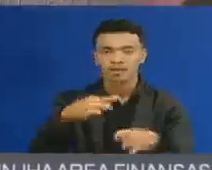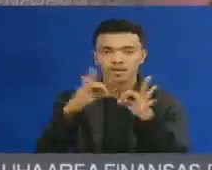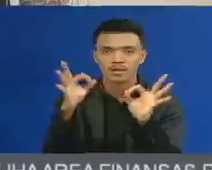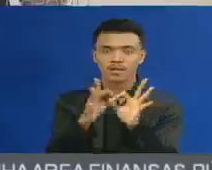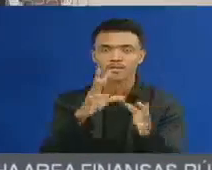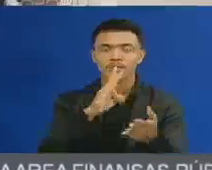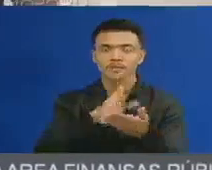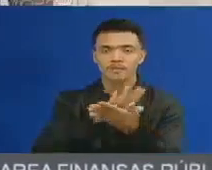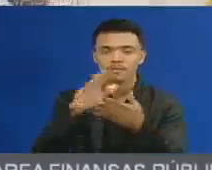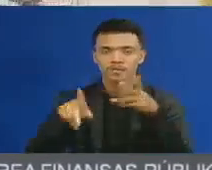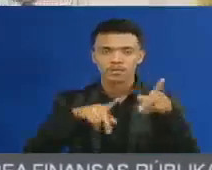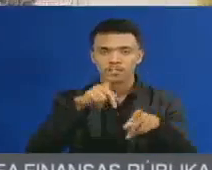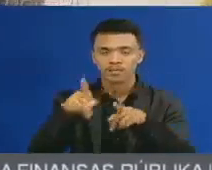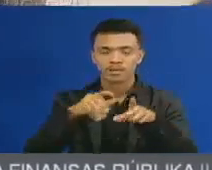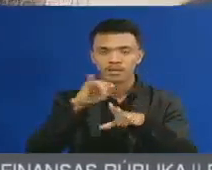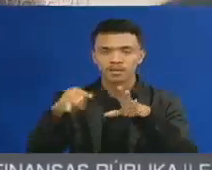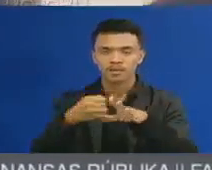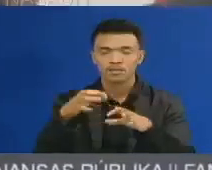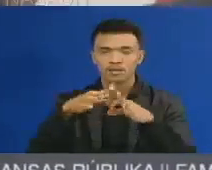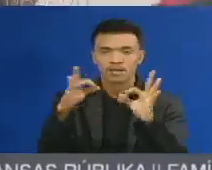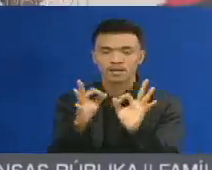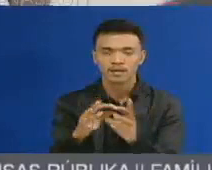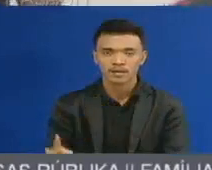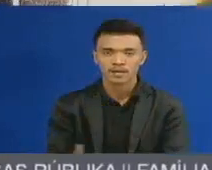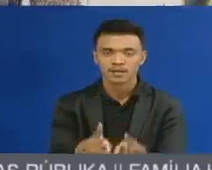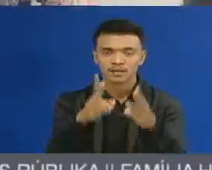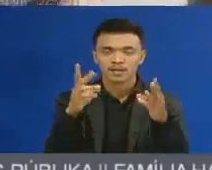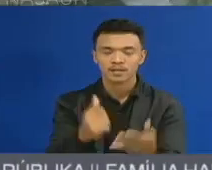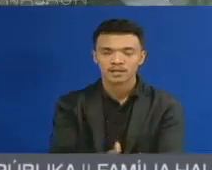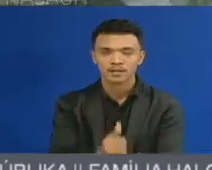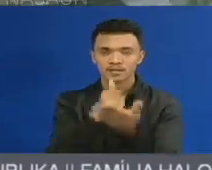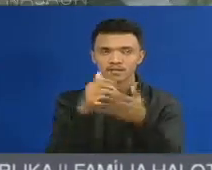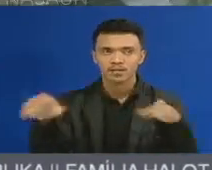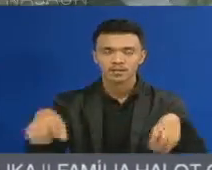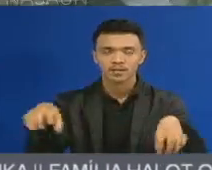comunidade, inclui a de estrada, no facilidade e a unidade de apoio e serviço.